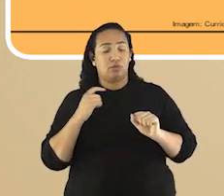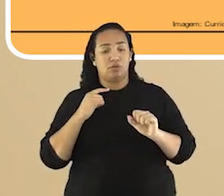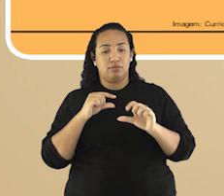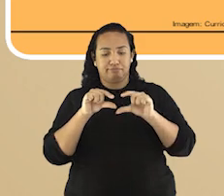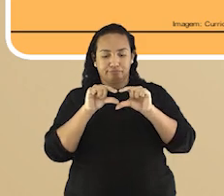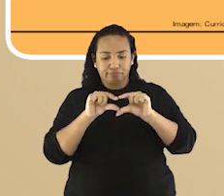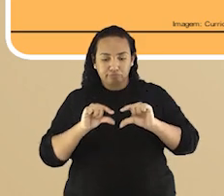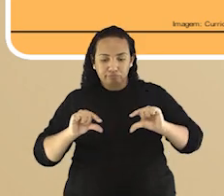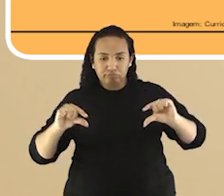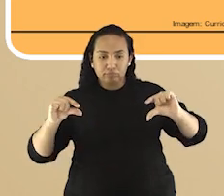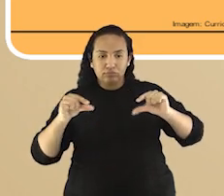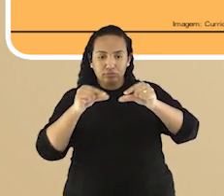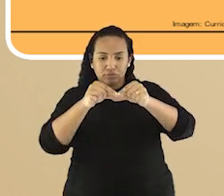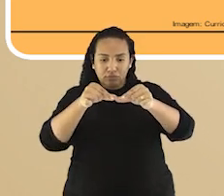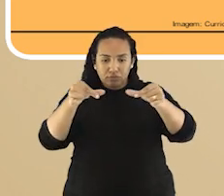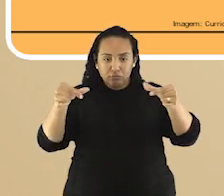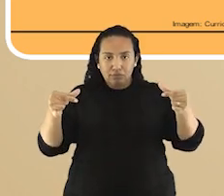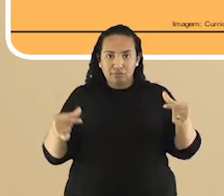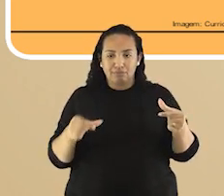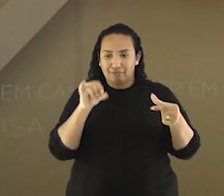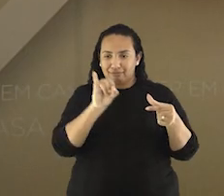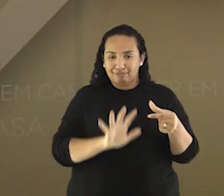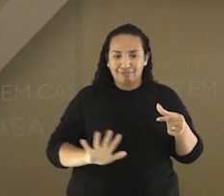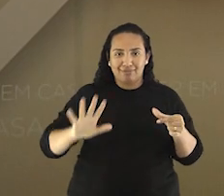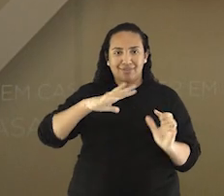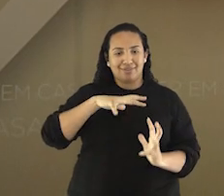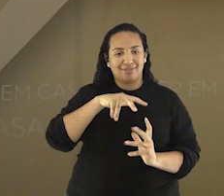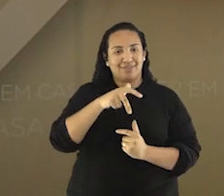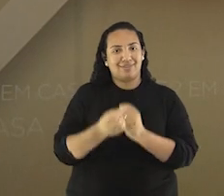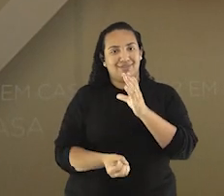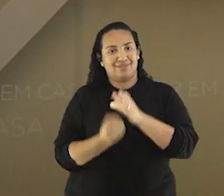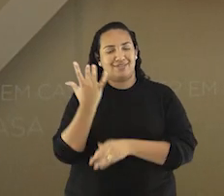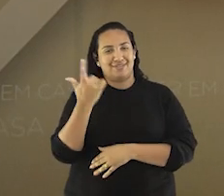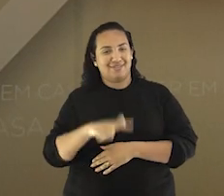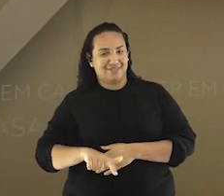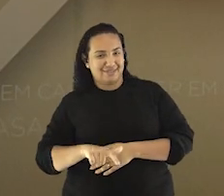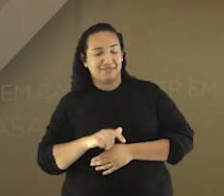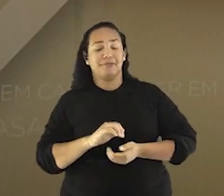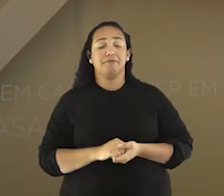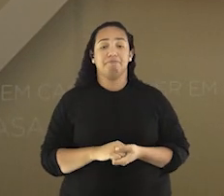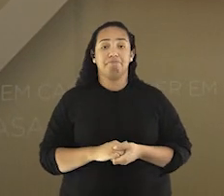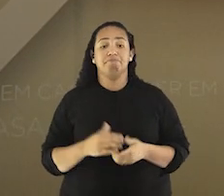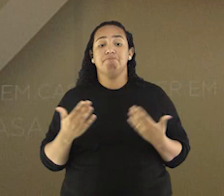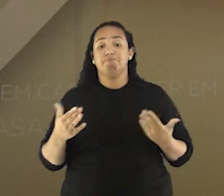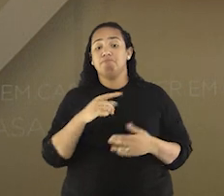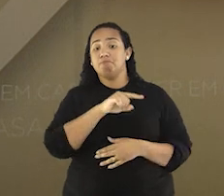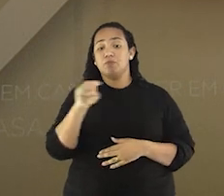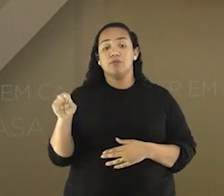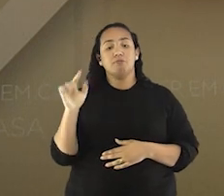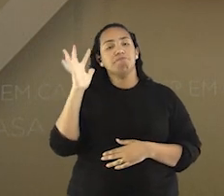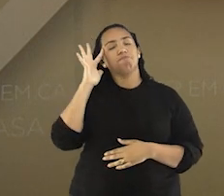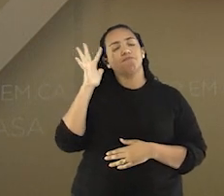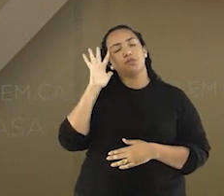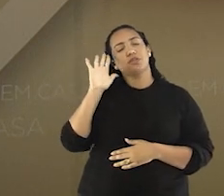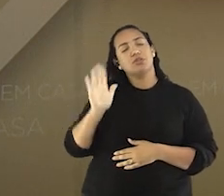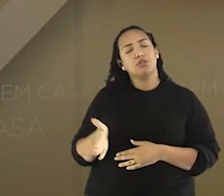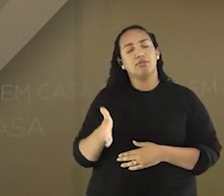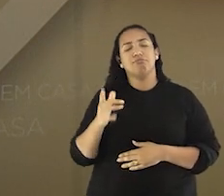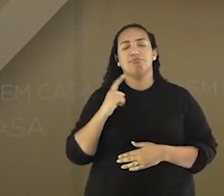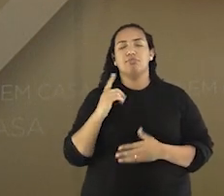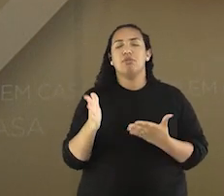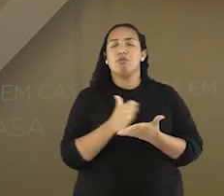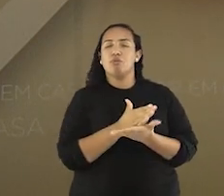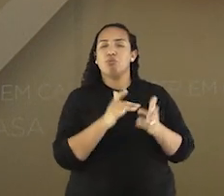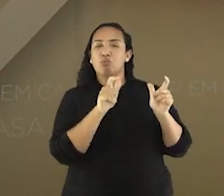e recriam a paisagem da Terra. Você já parou para pensar por que em algumas regiões do planeta